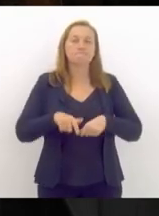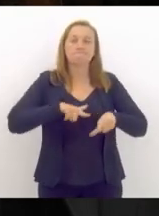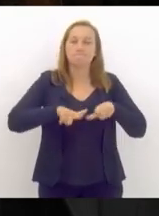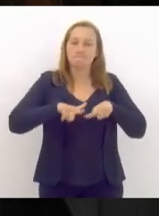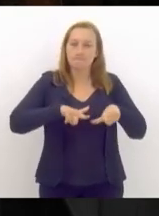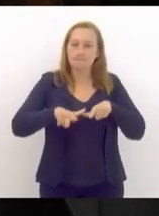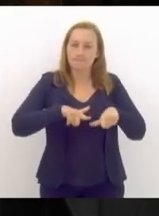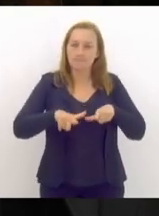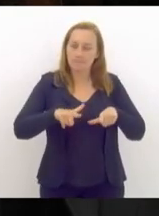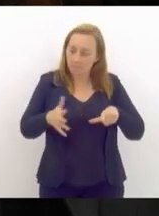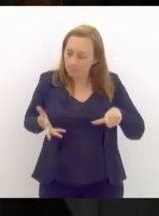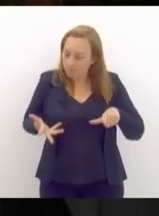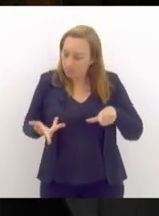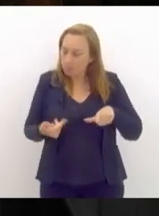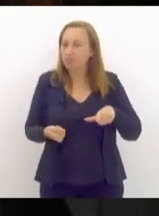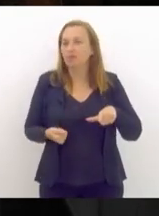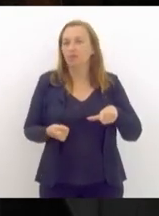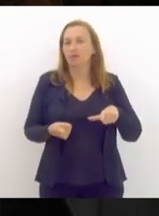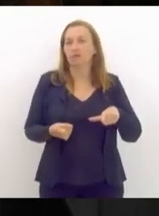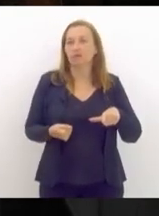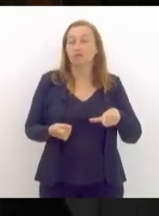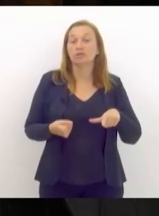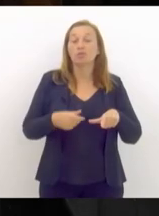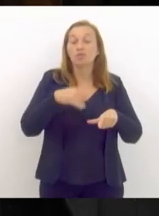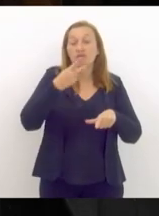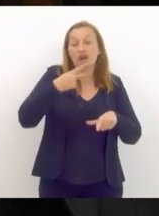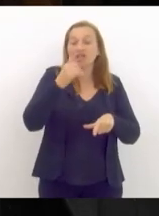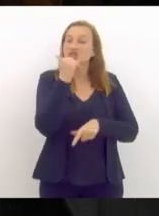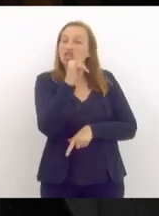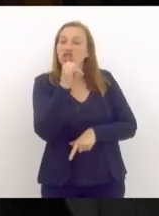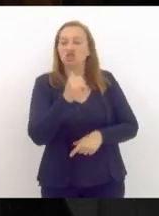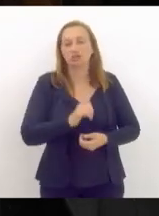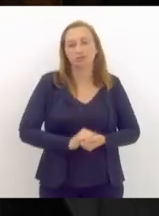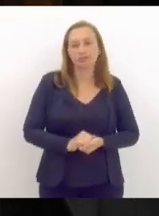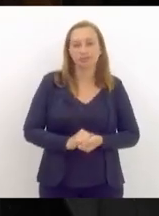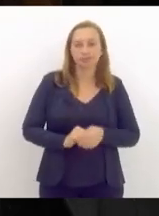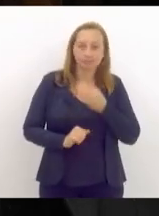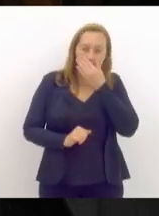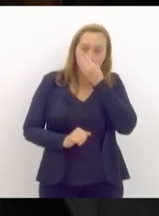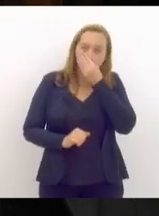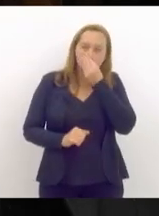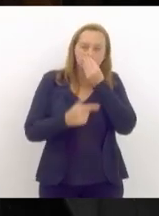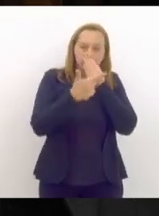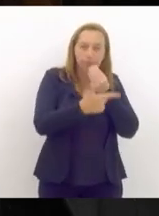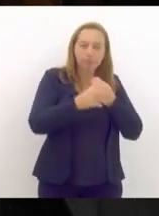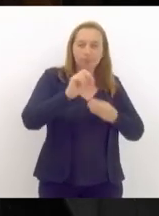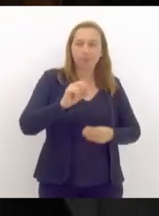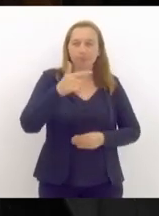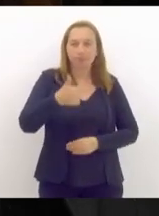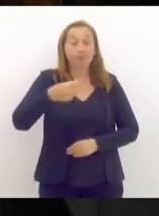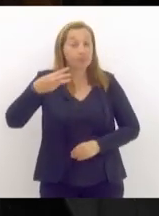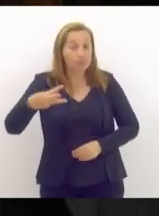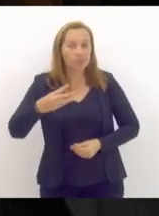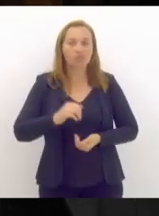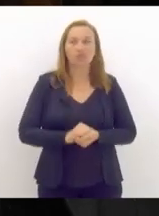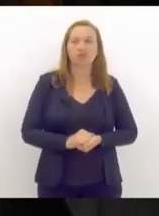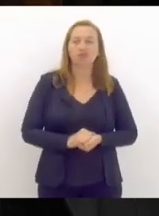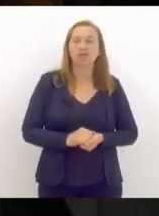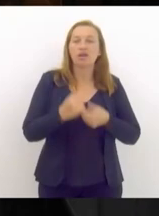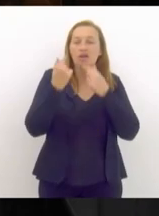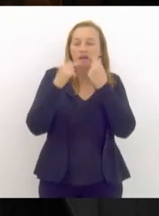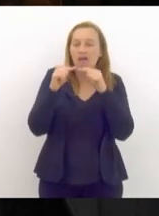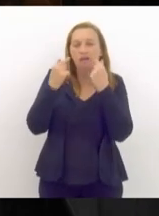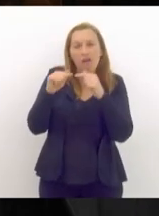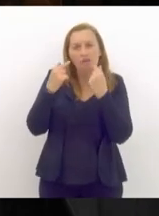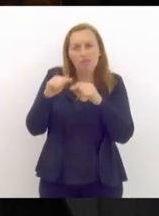serviço essencial. Estamos falando de energia elétrica. Estamos em 2023. Estamos aqui